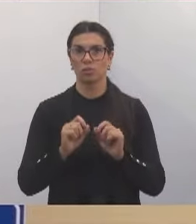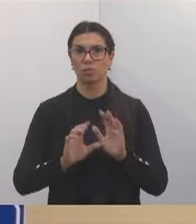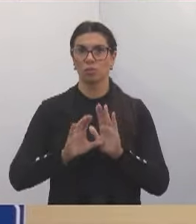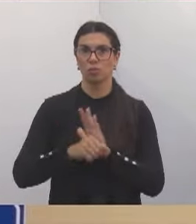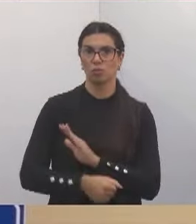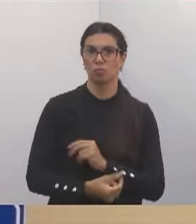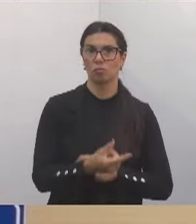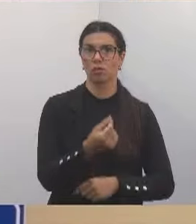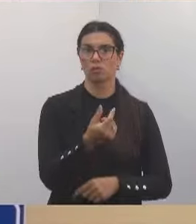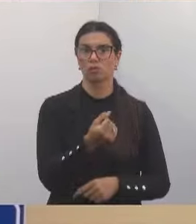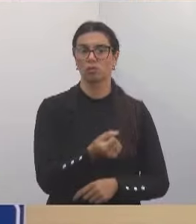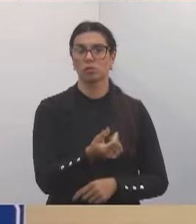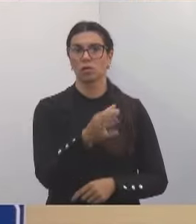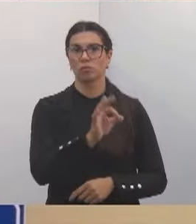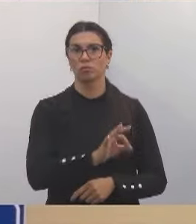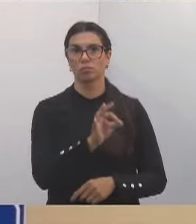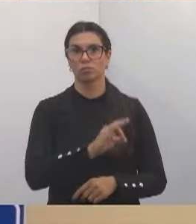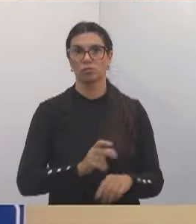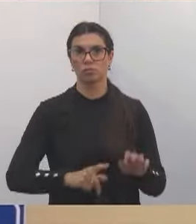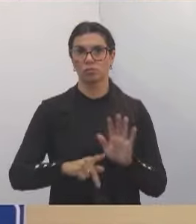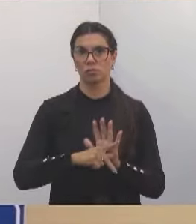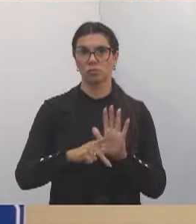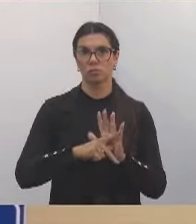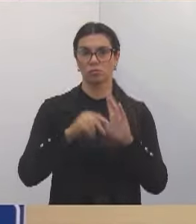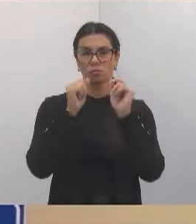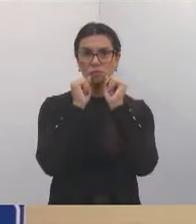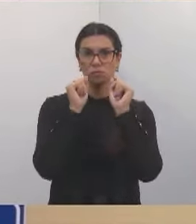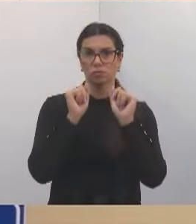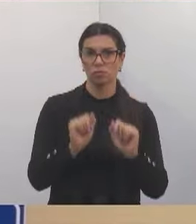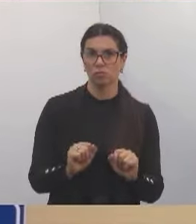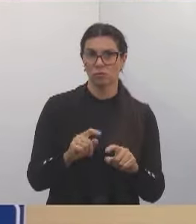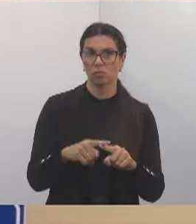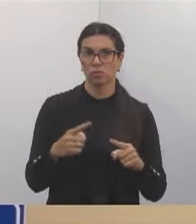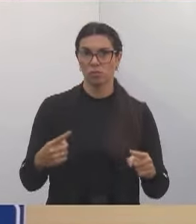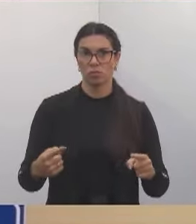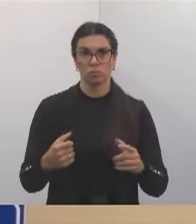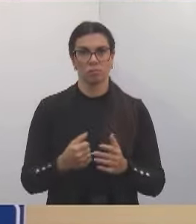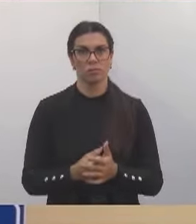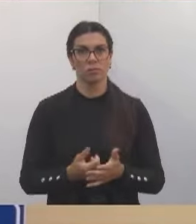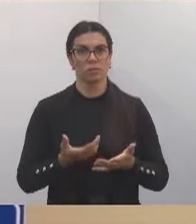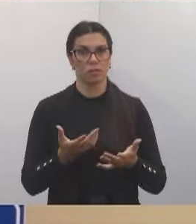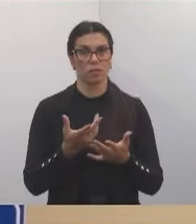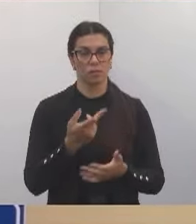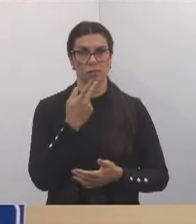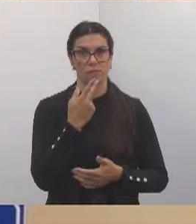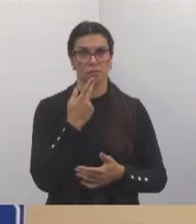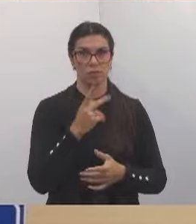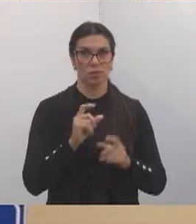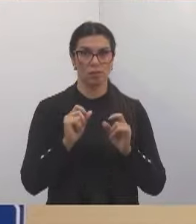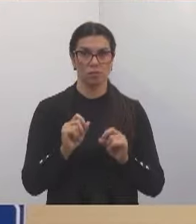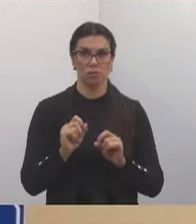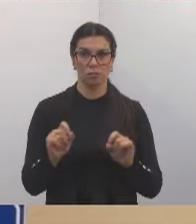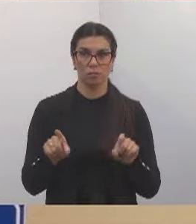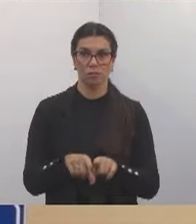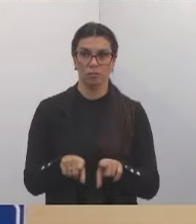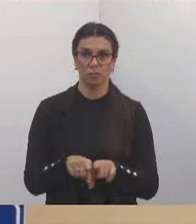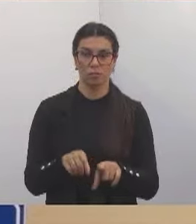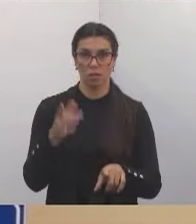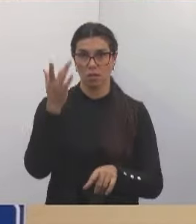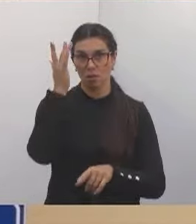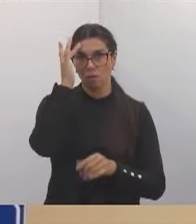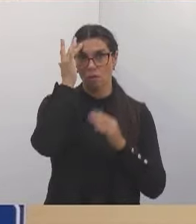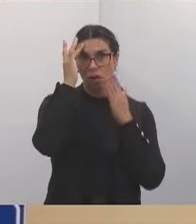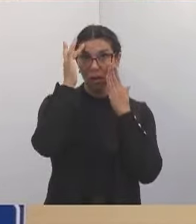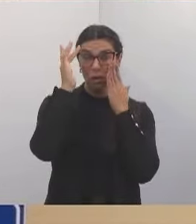parte do salário de um assessor. Mas quero fazer um contraponto à sua fala, Flavinho. Eu acho